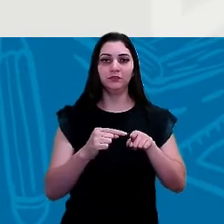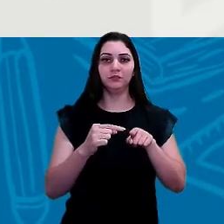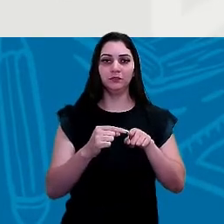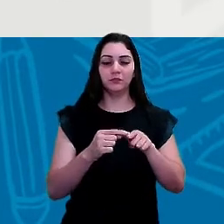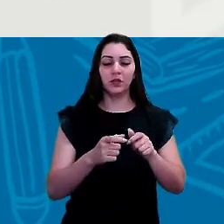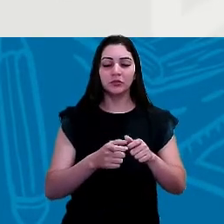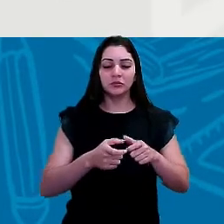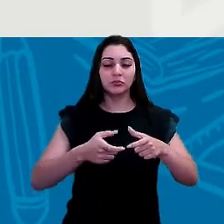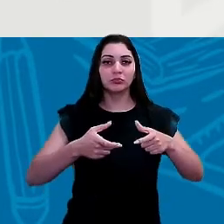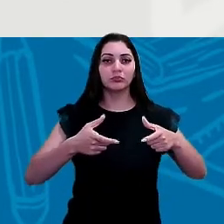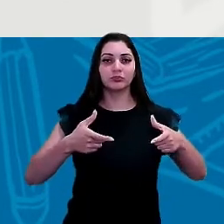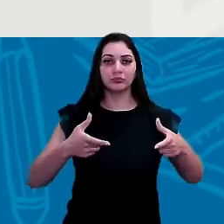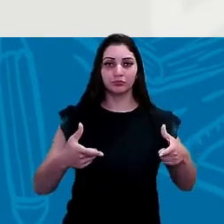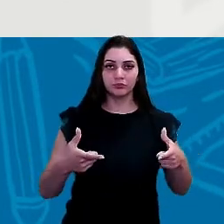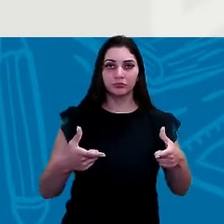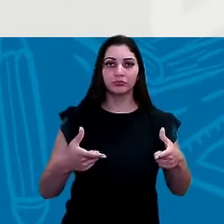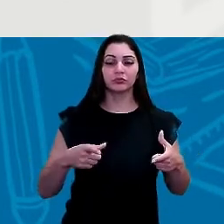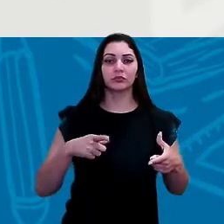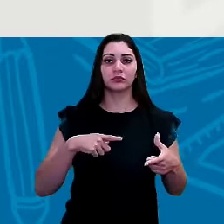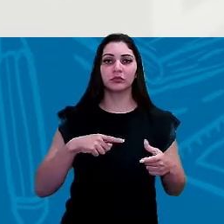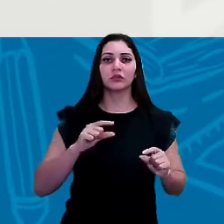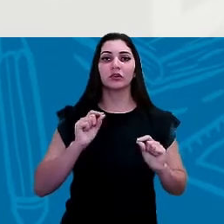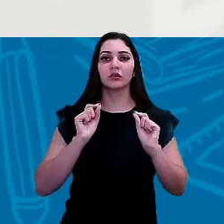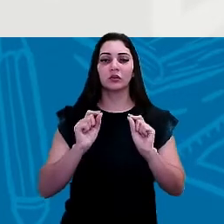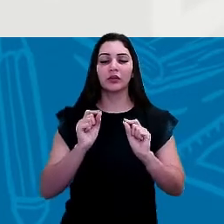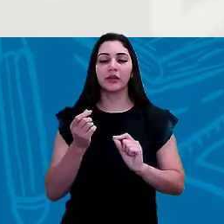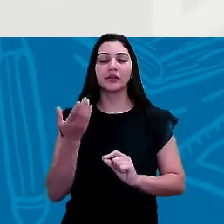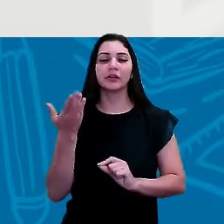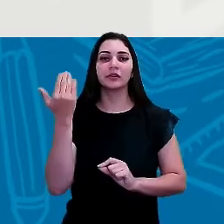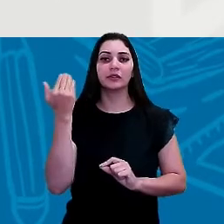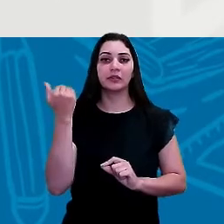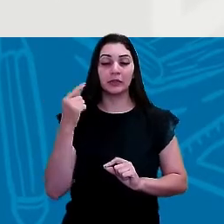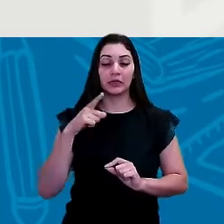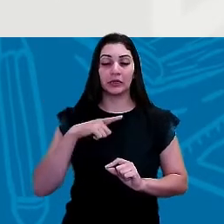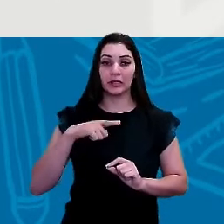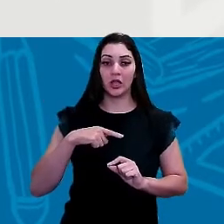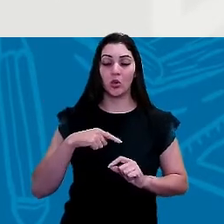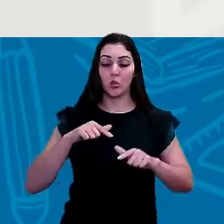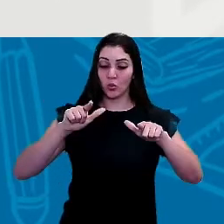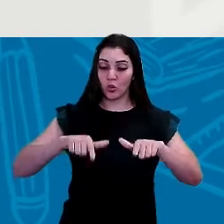crescendo. Havia ali onde havia antigamente o leito do rio, onde